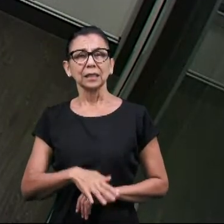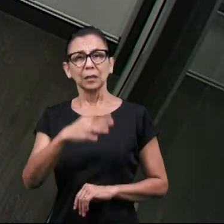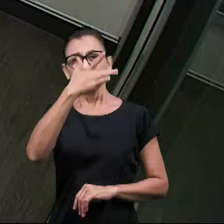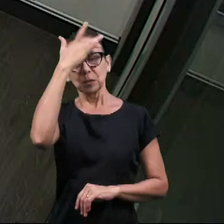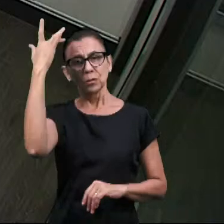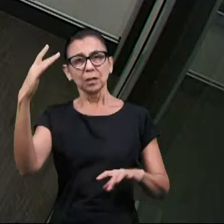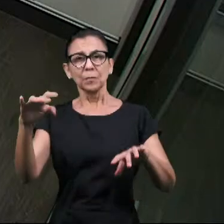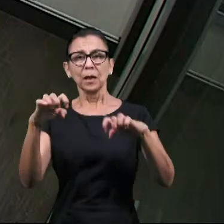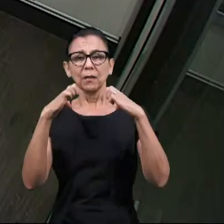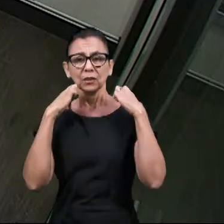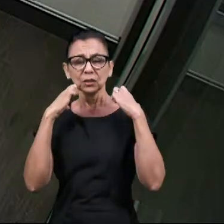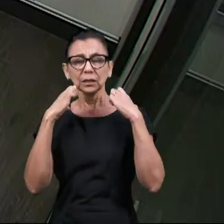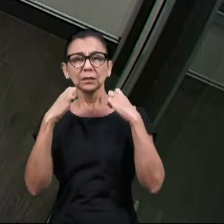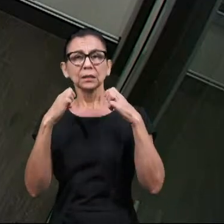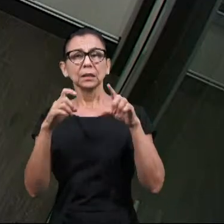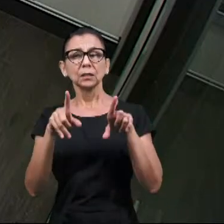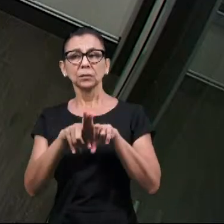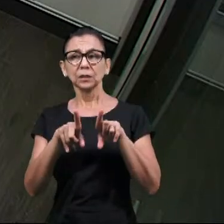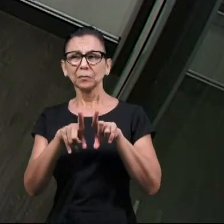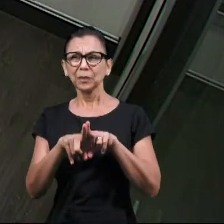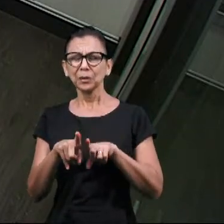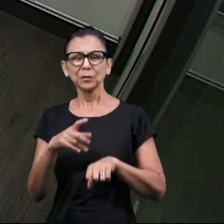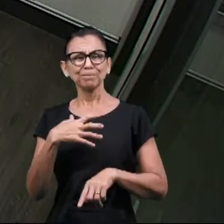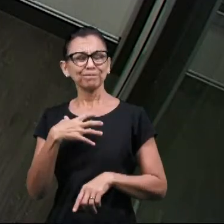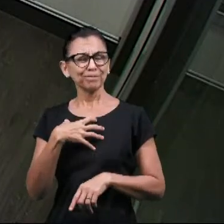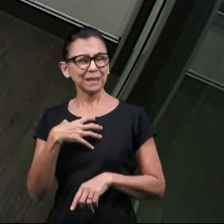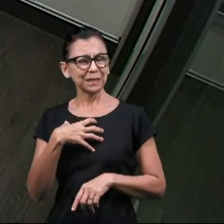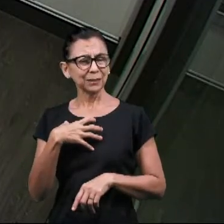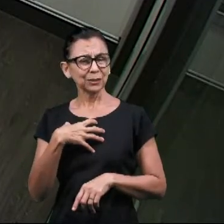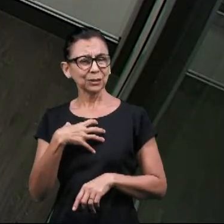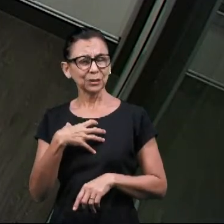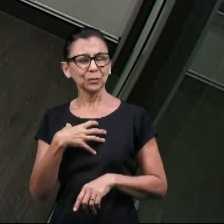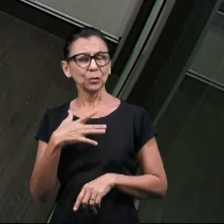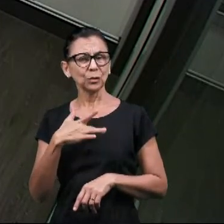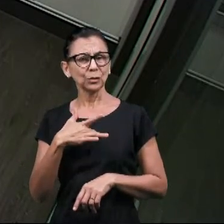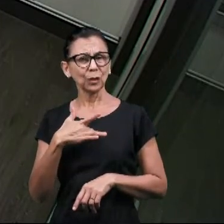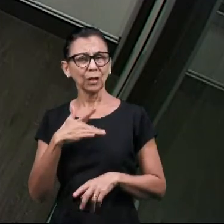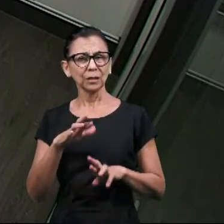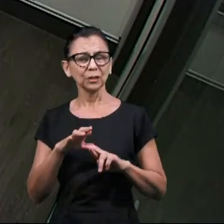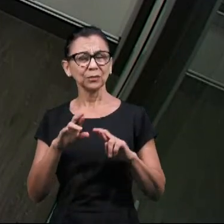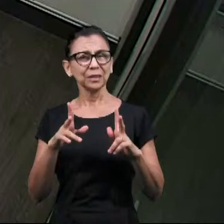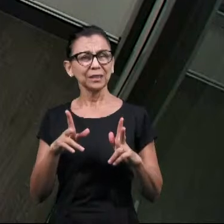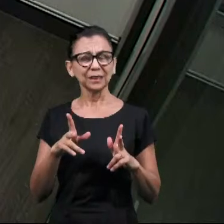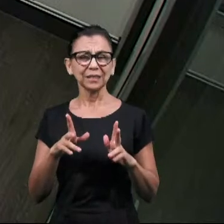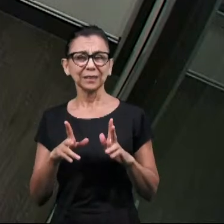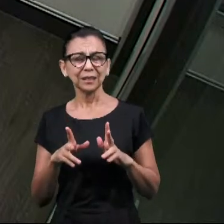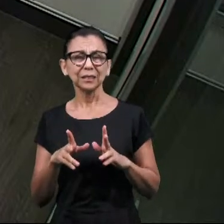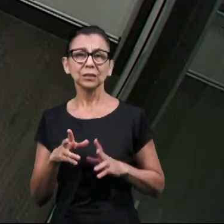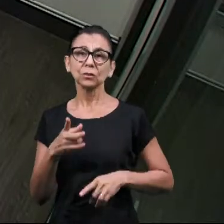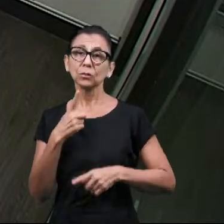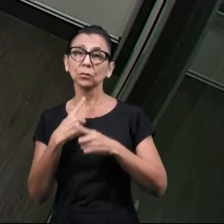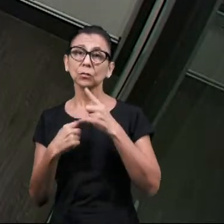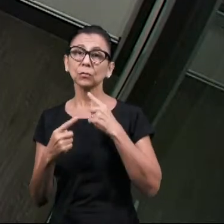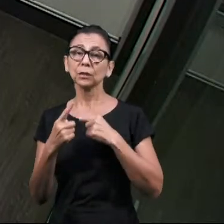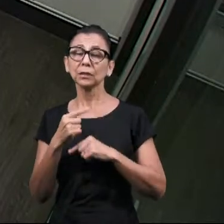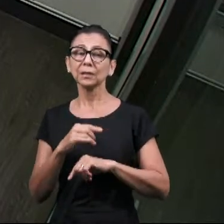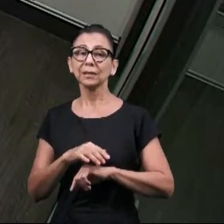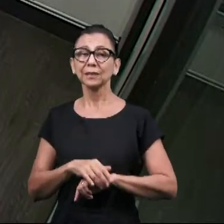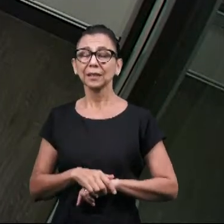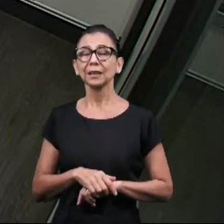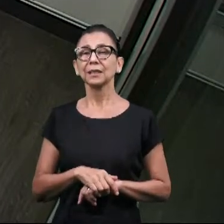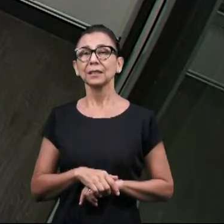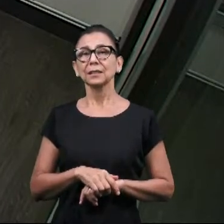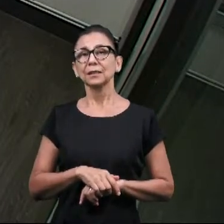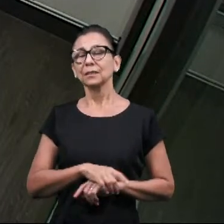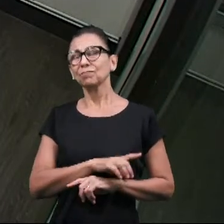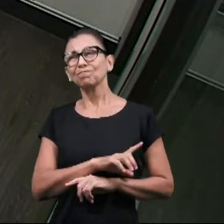visitar a hora que você quiser e tal deixei aquilo que eu fazia Aquela aquele tipo de coisa assim agora aquela aquela aquela religião eu